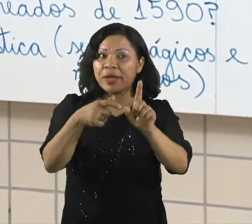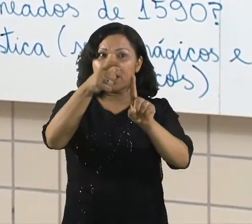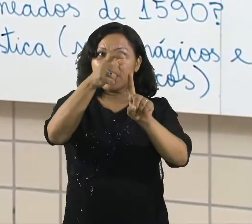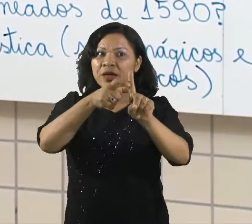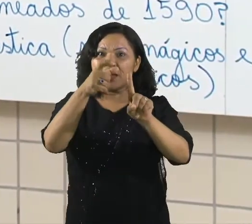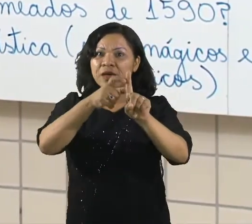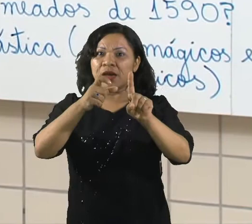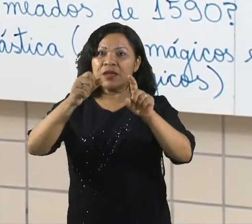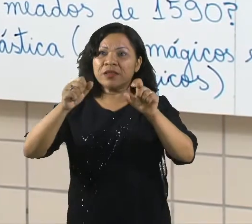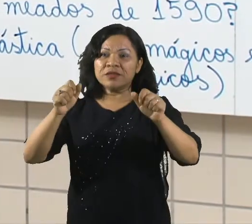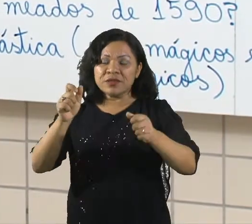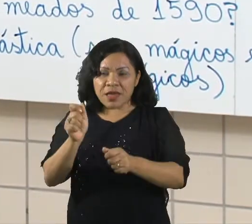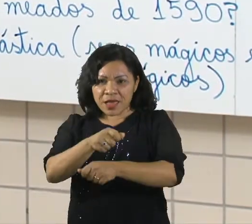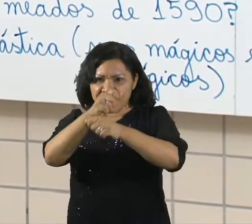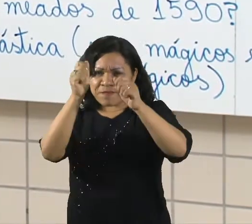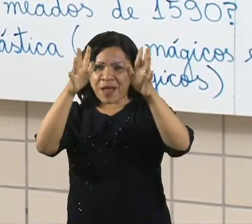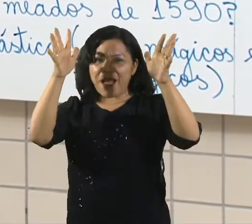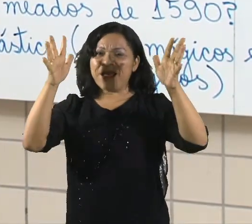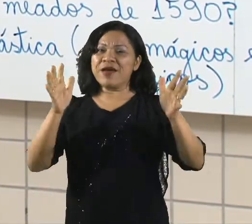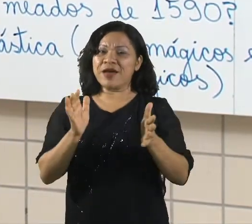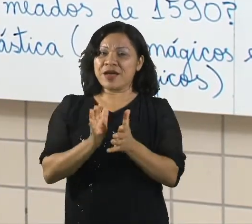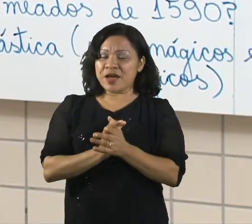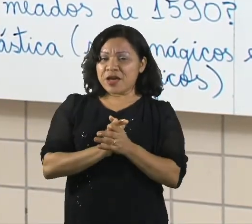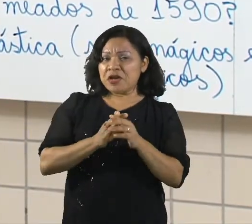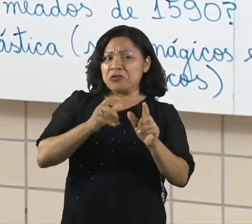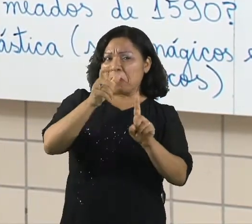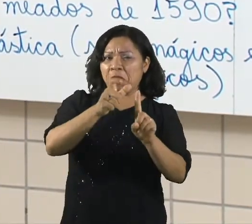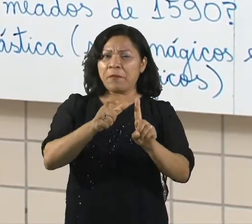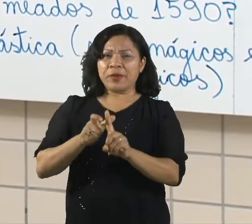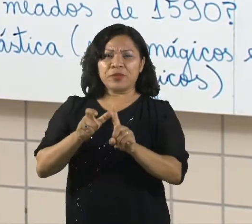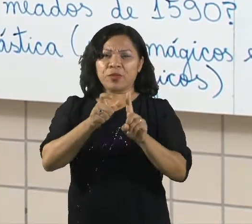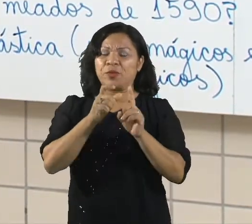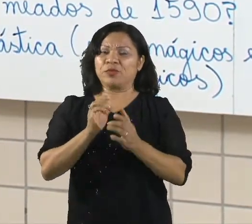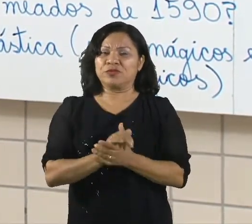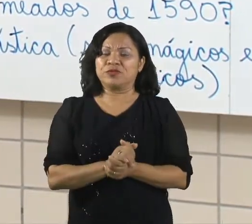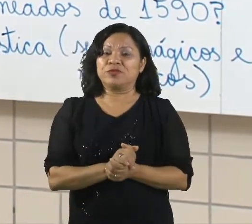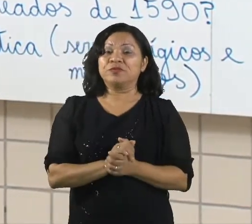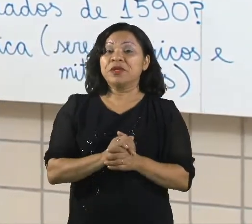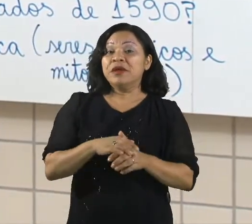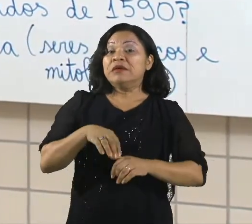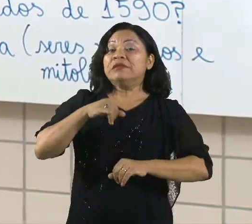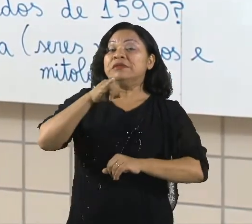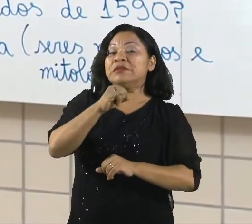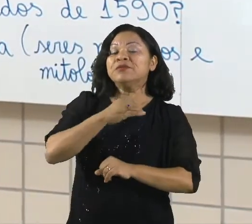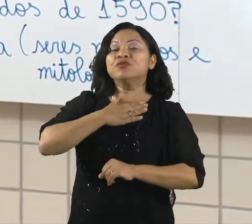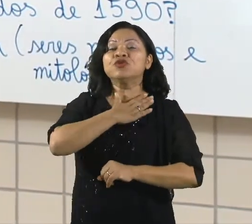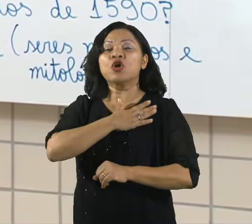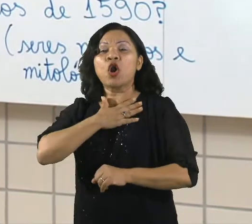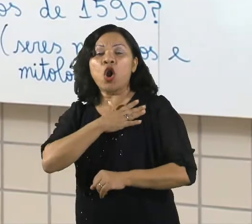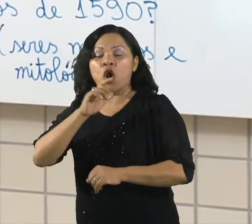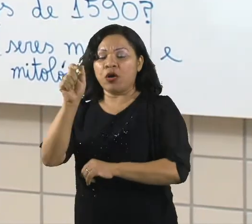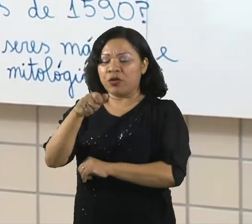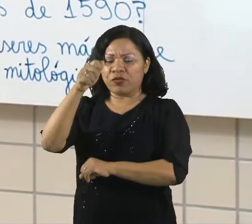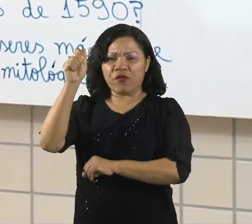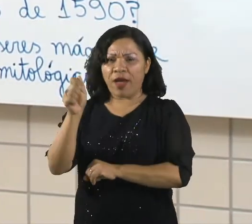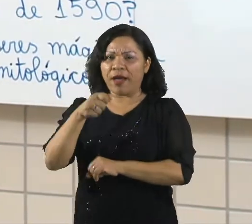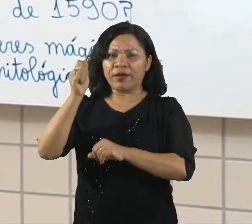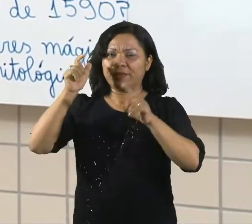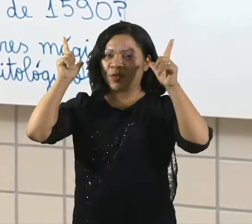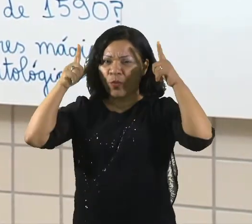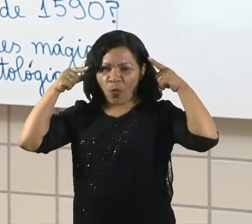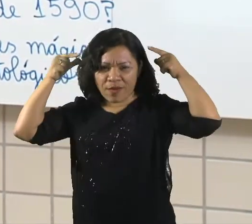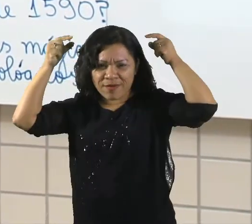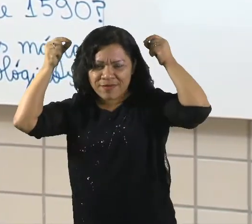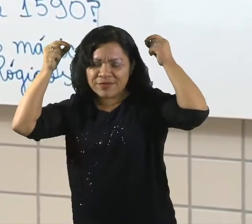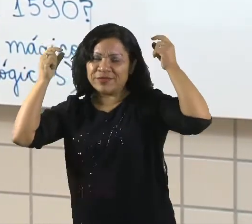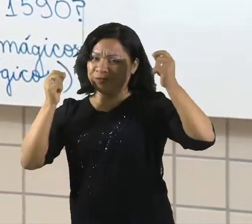e mitológicos. Então, para quem gosta da mitologia, de fadas, duendes,